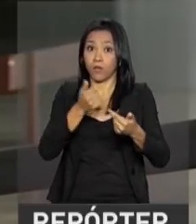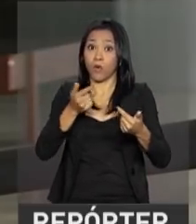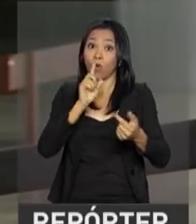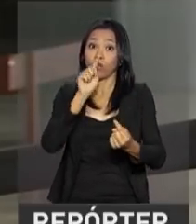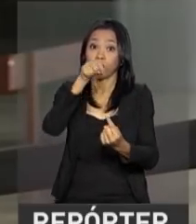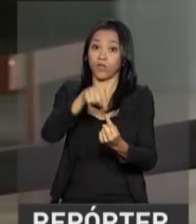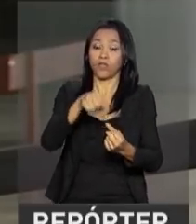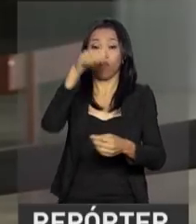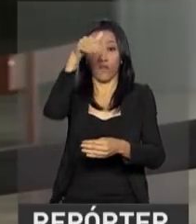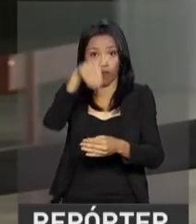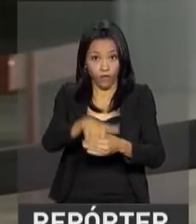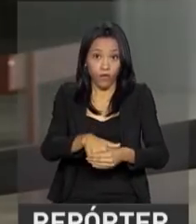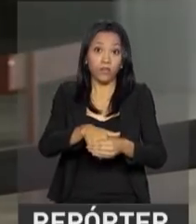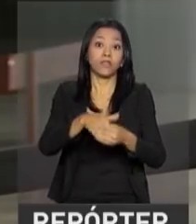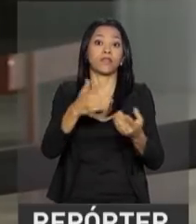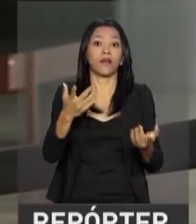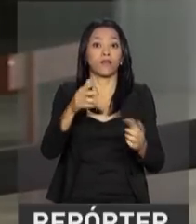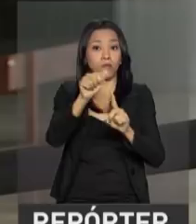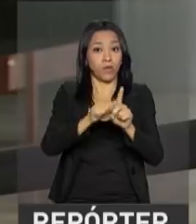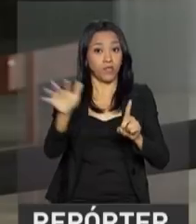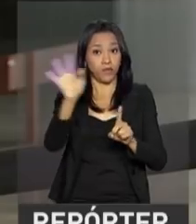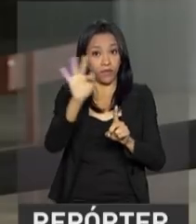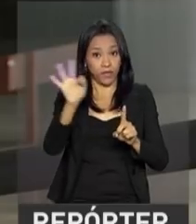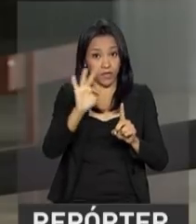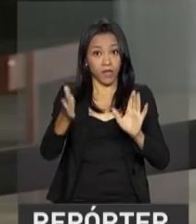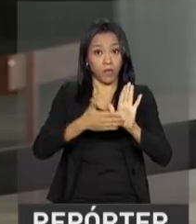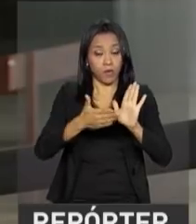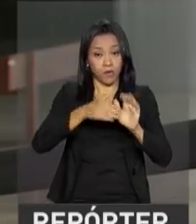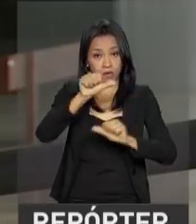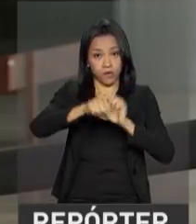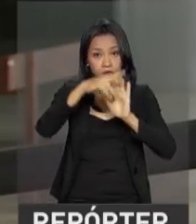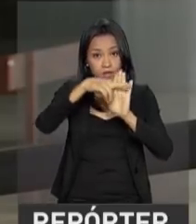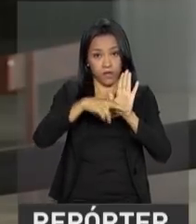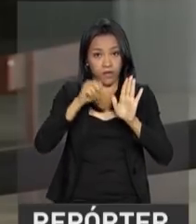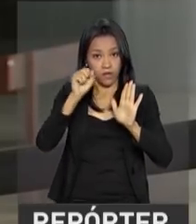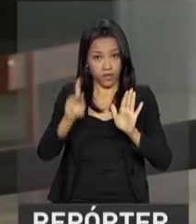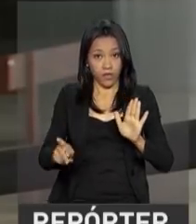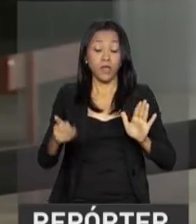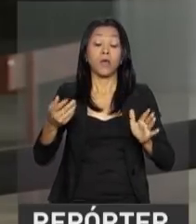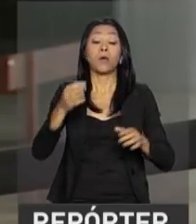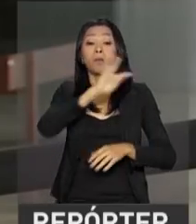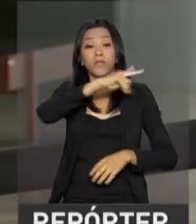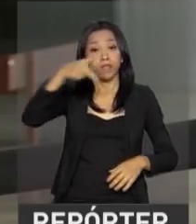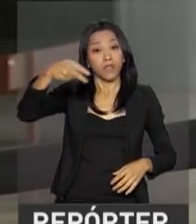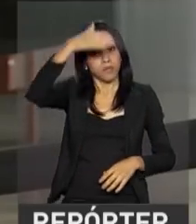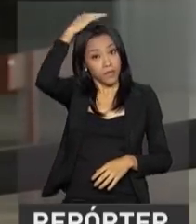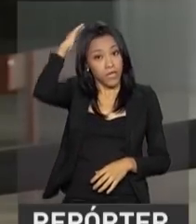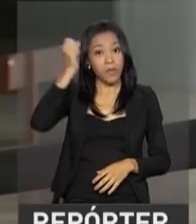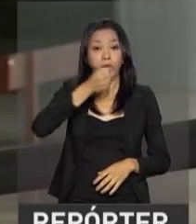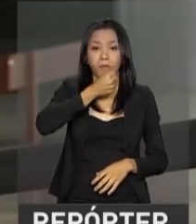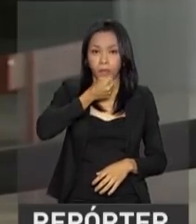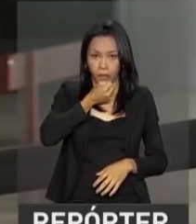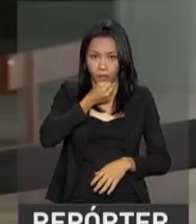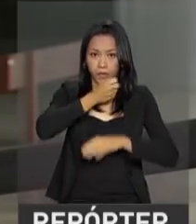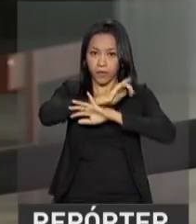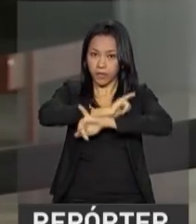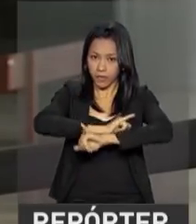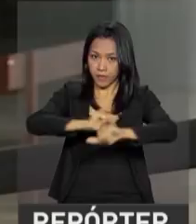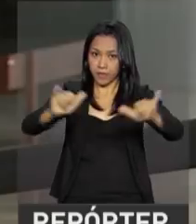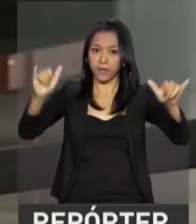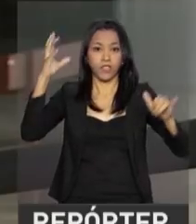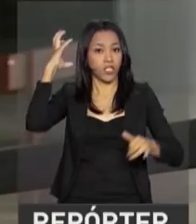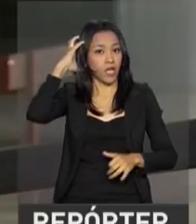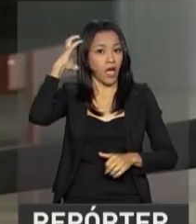da reforma da previdência michel temer fez um pronunciamento em cadeia nacional de rádio e televisão é